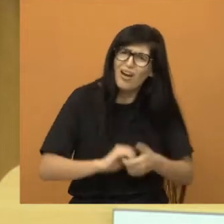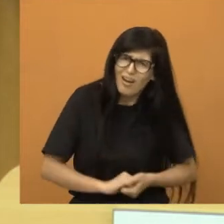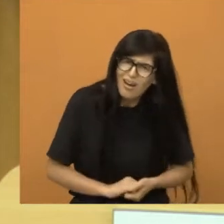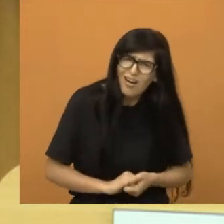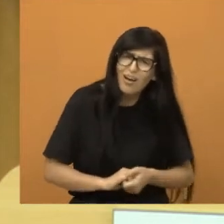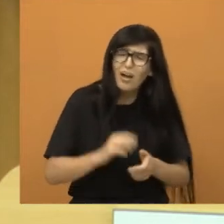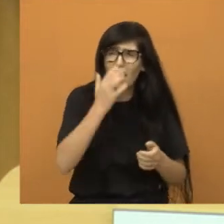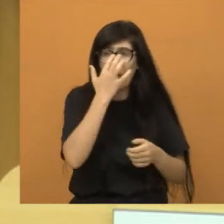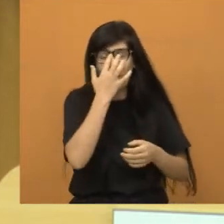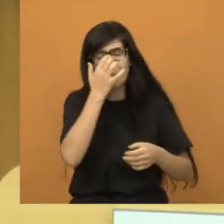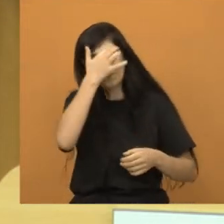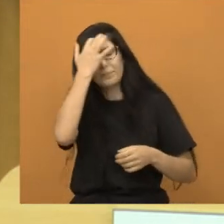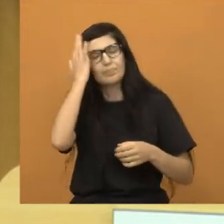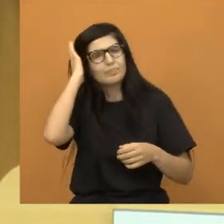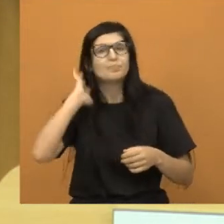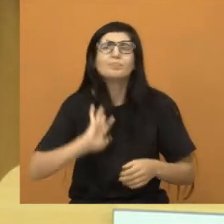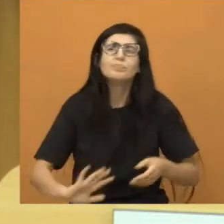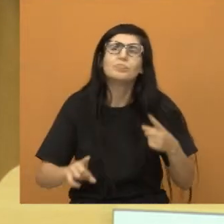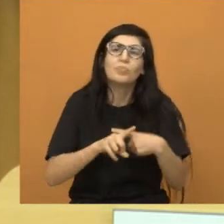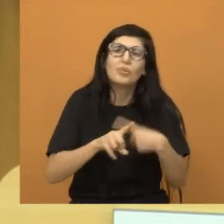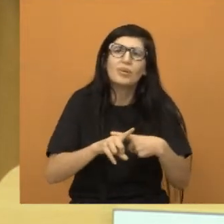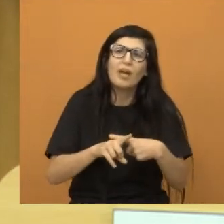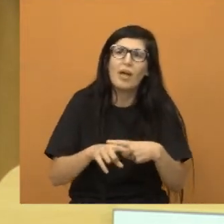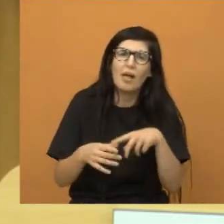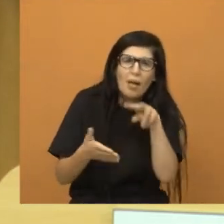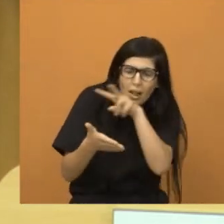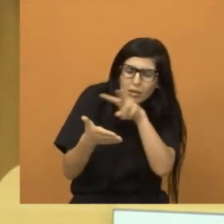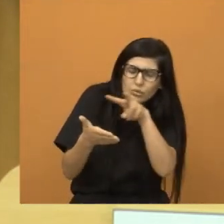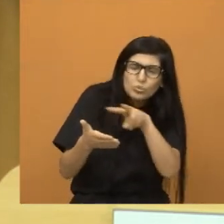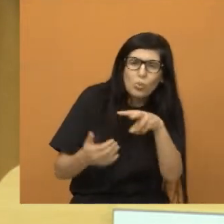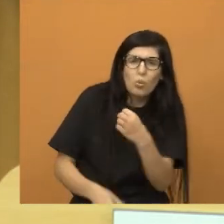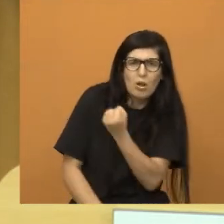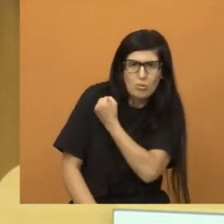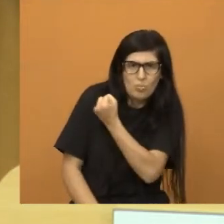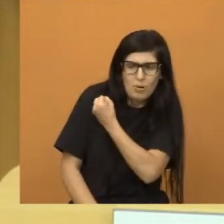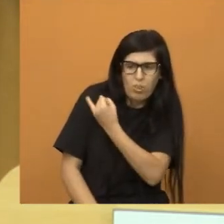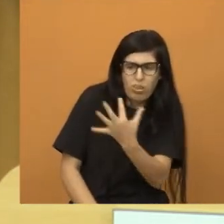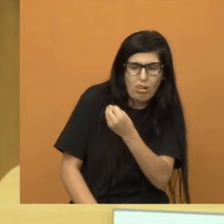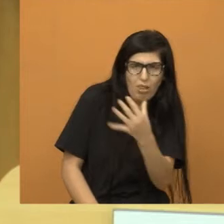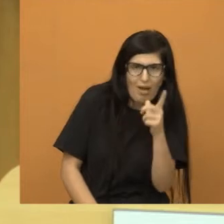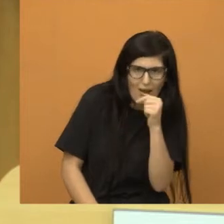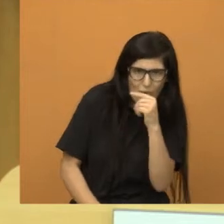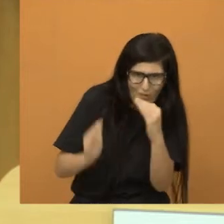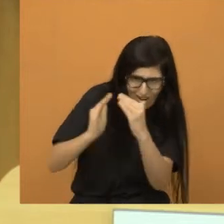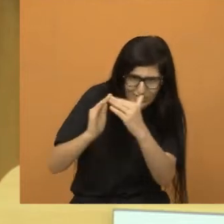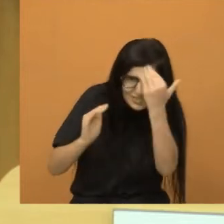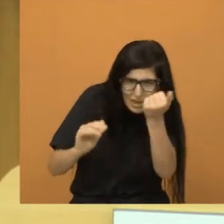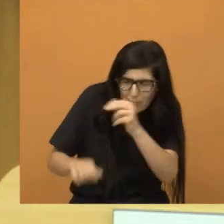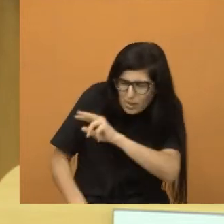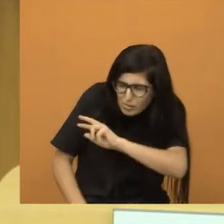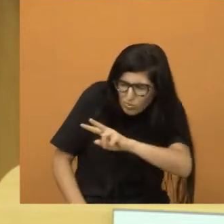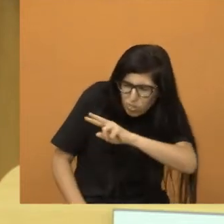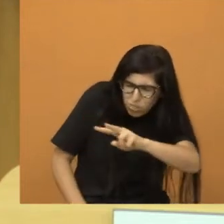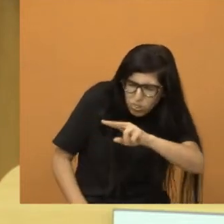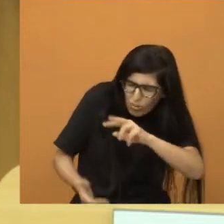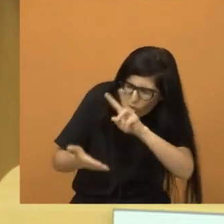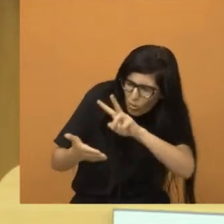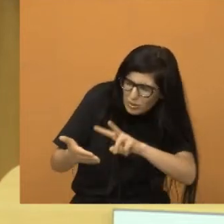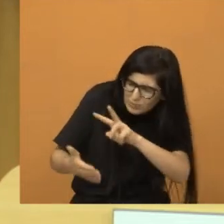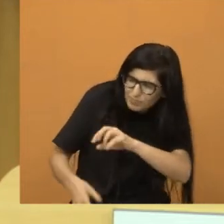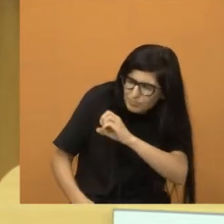ainda a leitura do hidrômetro é artesanal, é pessoal, tem que ir, né? Então, muitos leituristas que percorrem